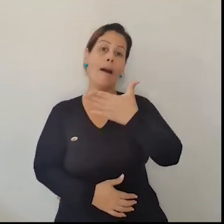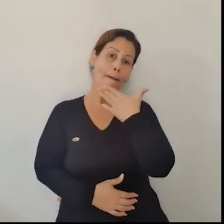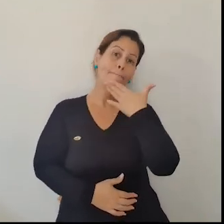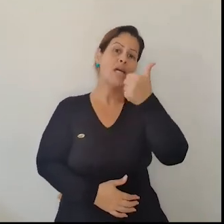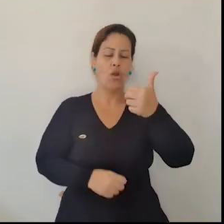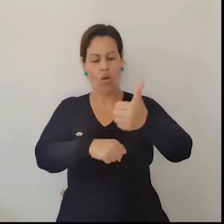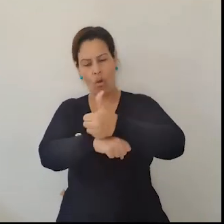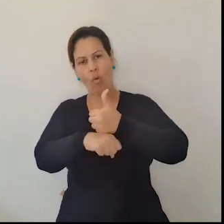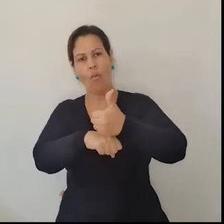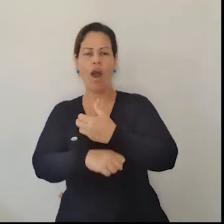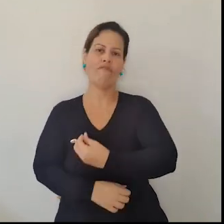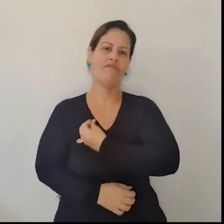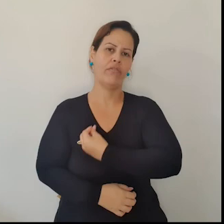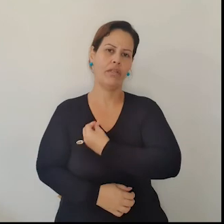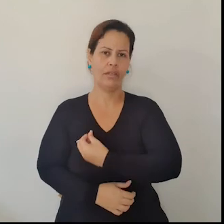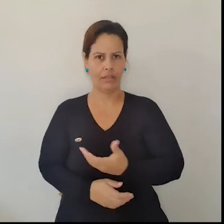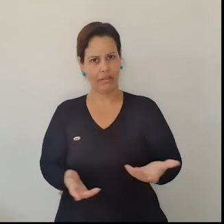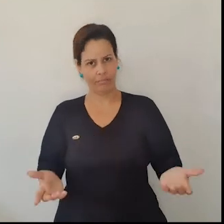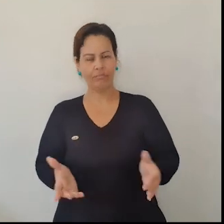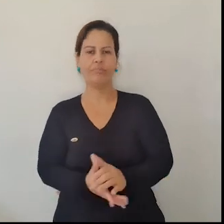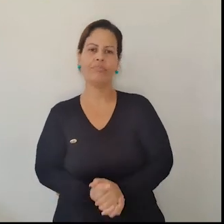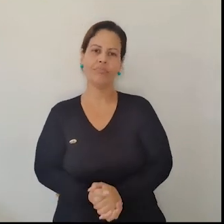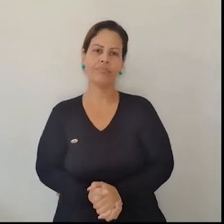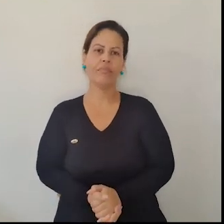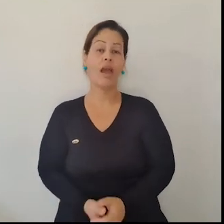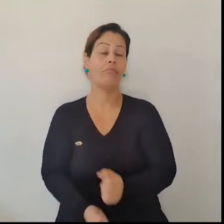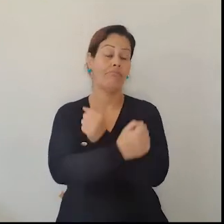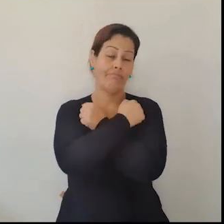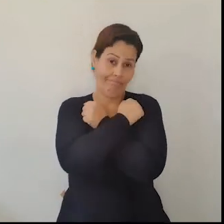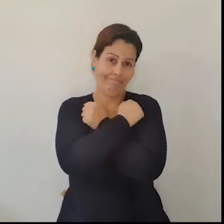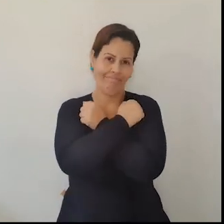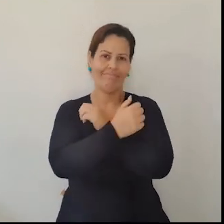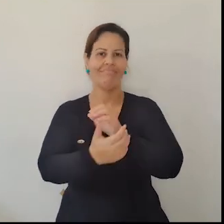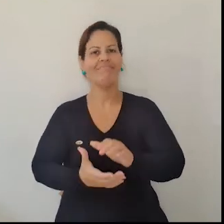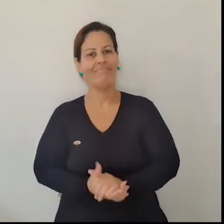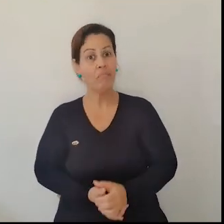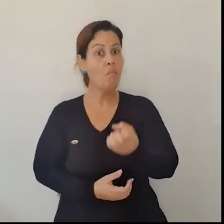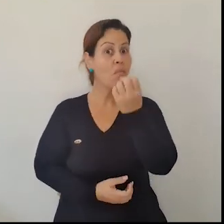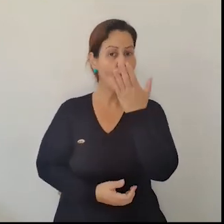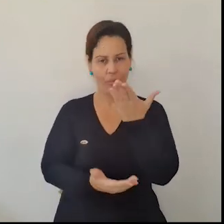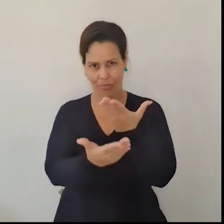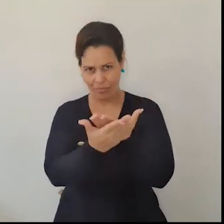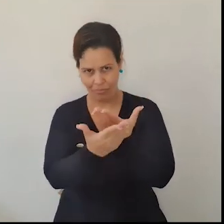qualidade de vida. Então, eu deixo aqui o meu abraço,